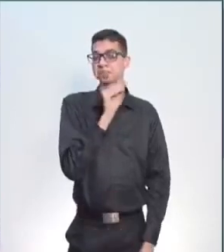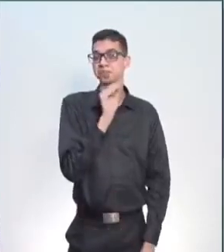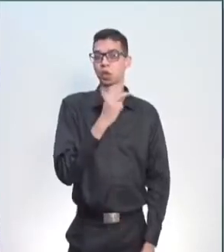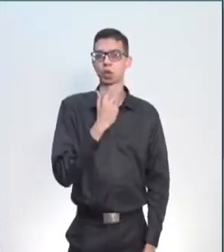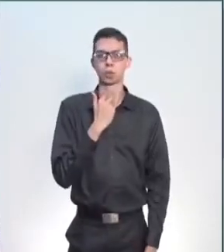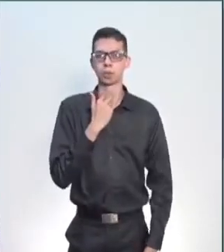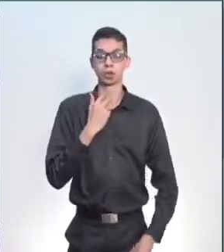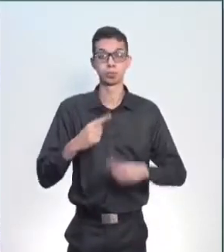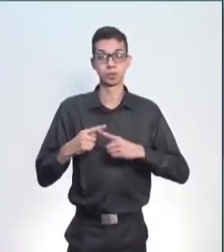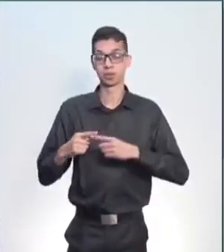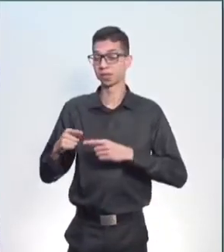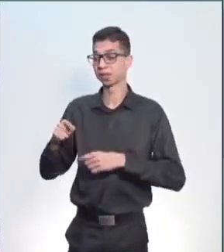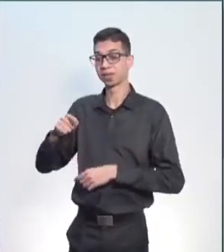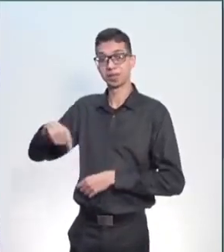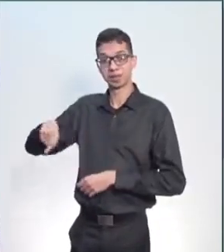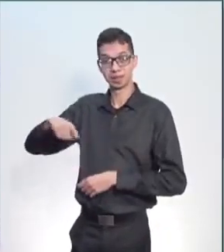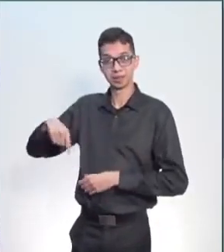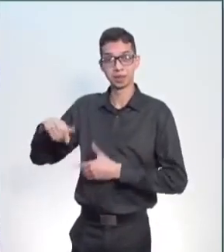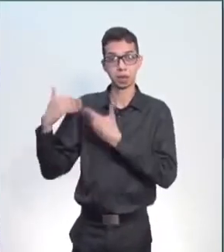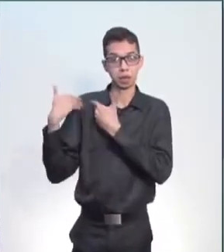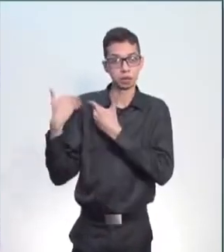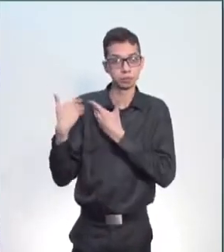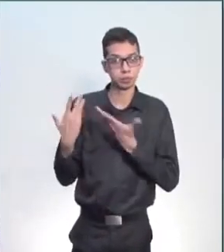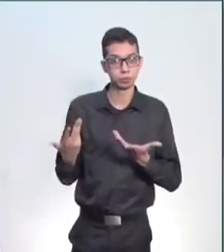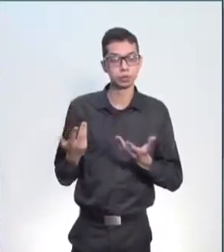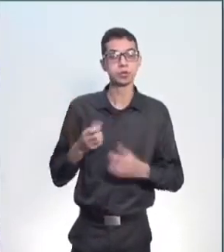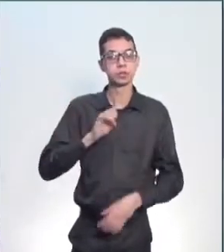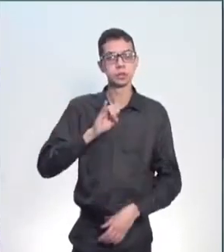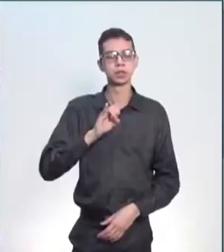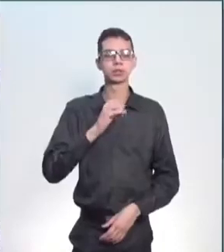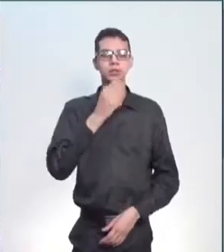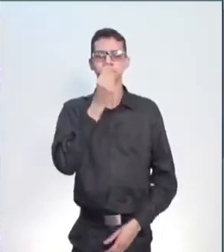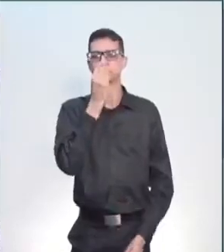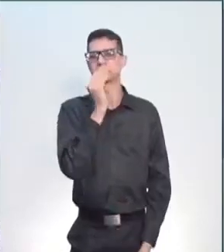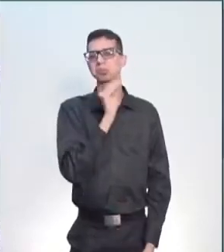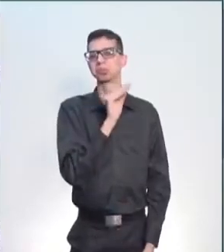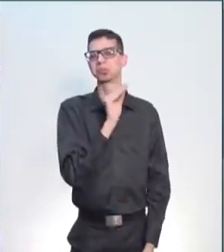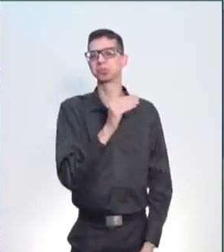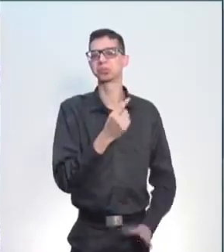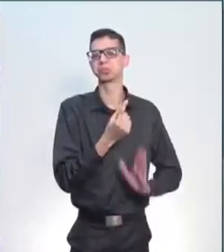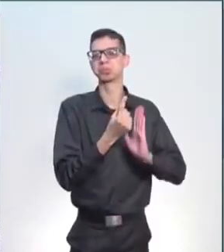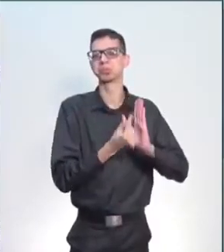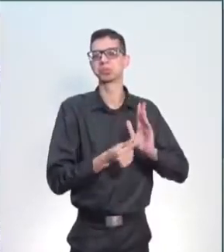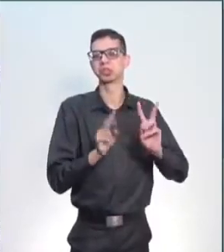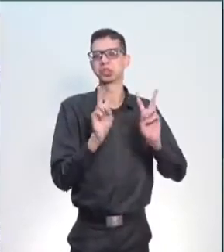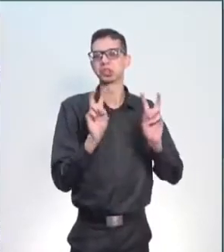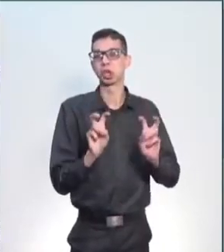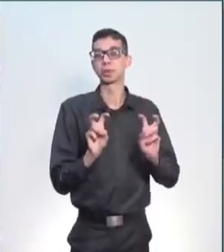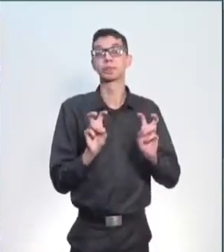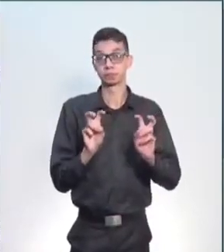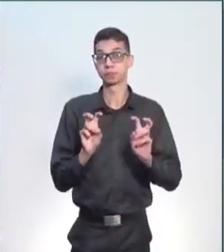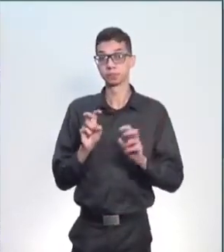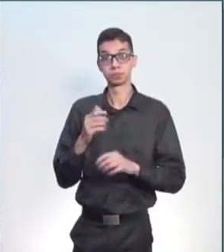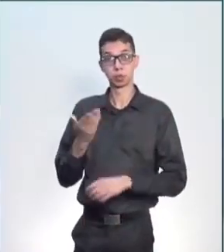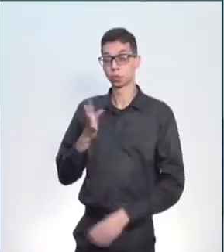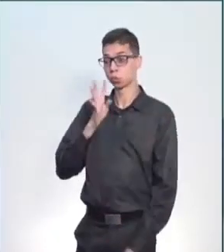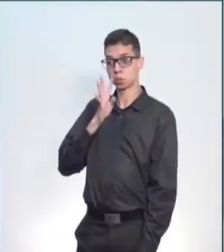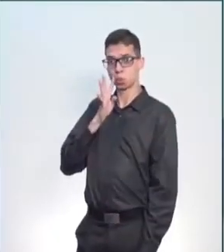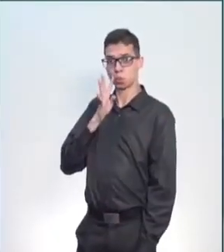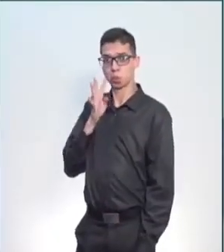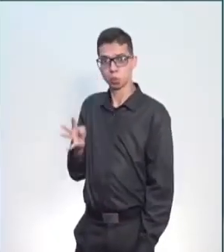que é responsável por isso, eles vão ser acusados de responsabilidade solidária, ou seja, agiram,